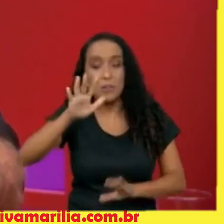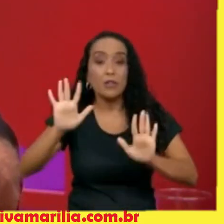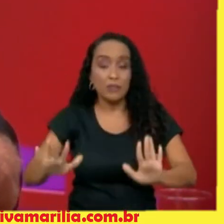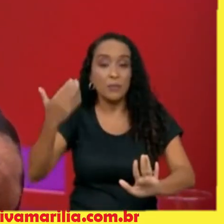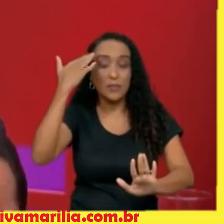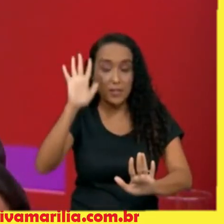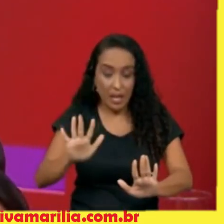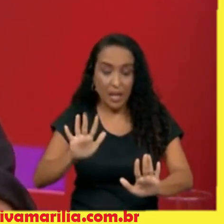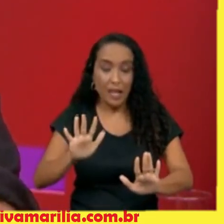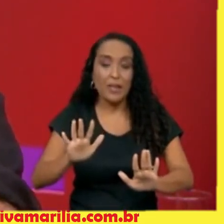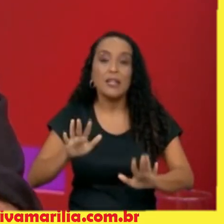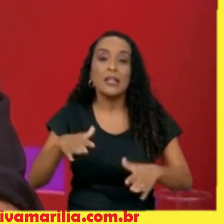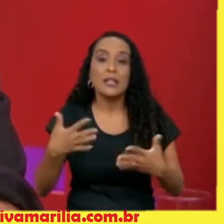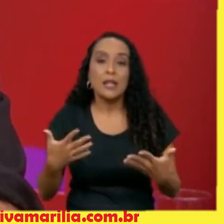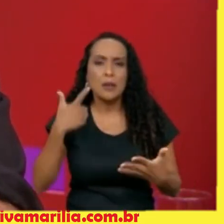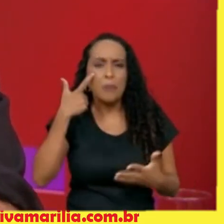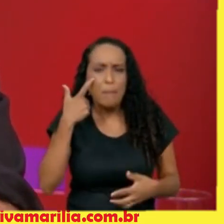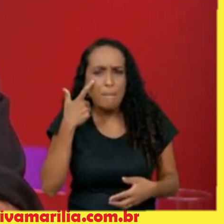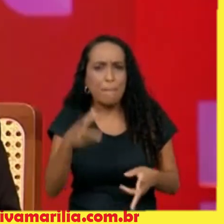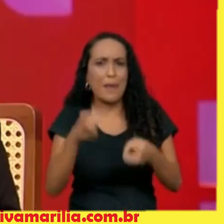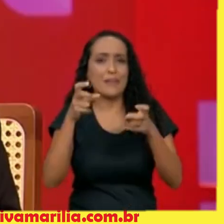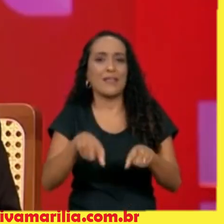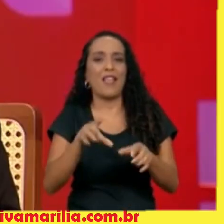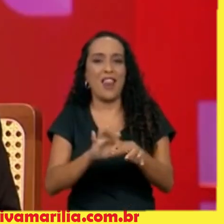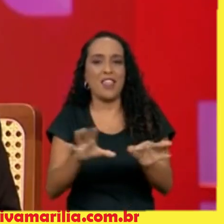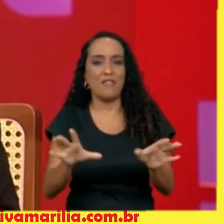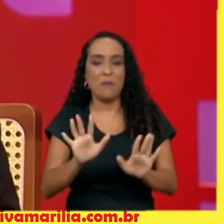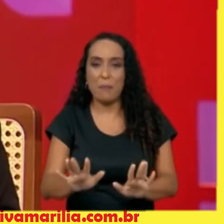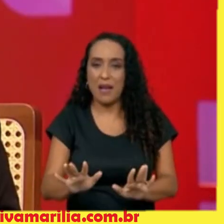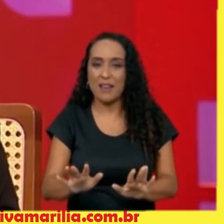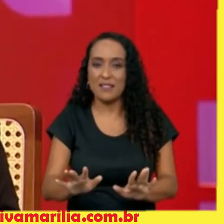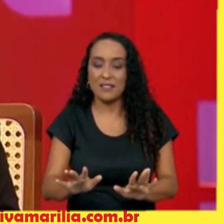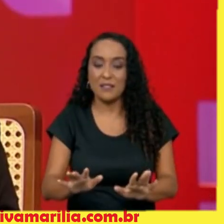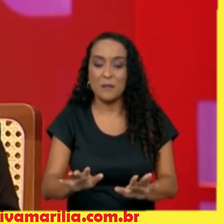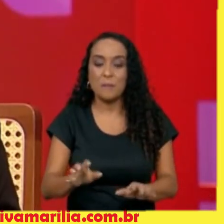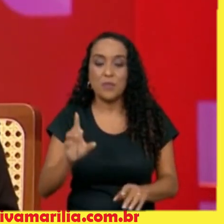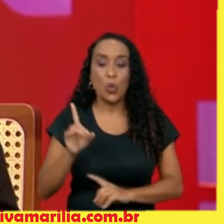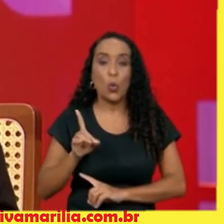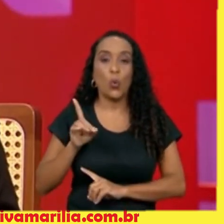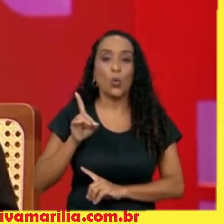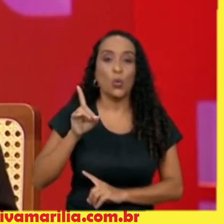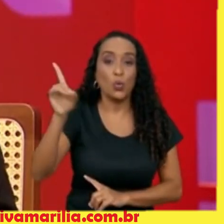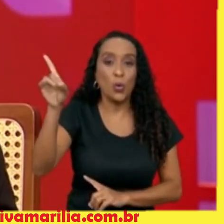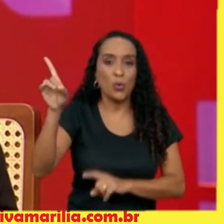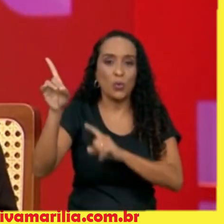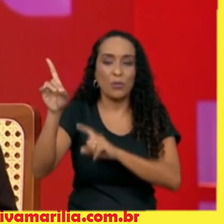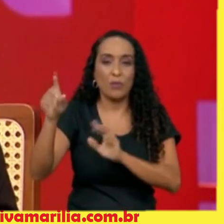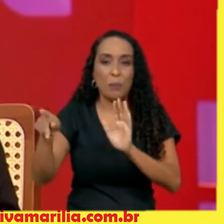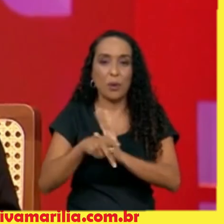vamos manipulá-lo. Dar a impressão que ele é livre. Tal, né? Sim, não por acaso o dono da Fox News que criou a figura do Trump,